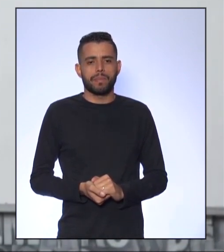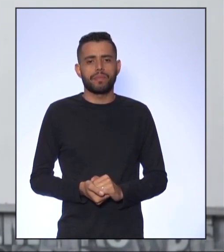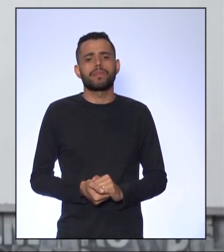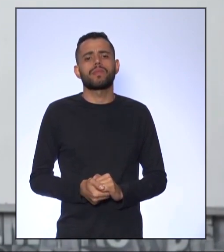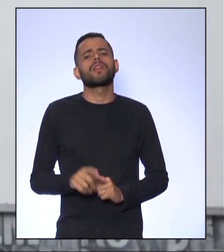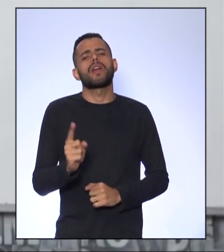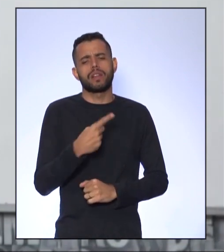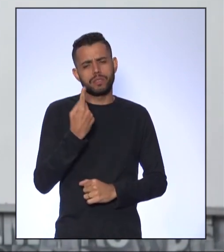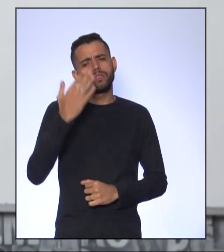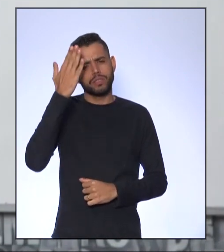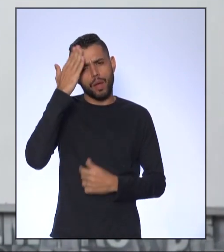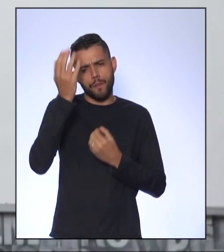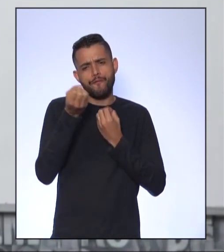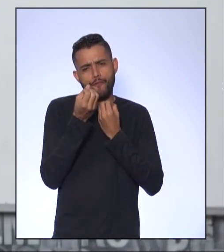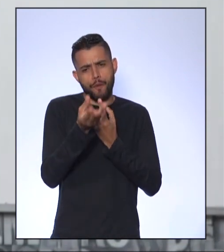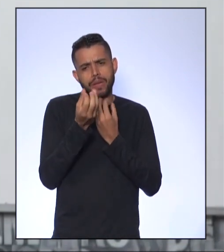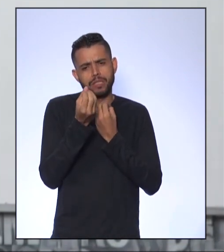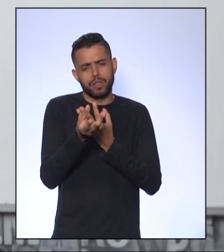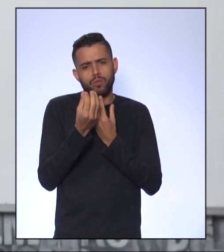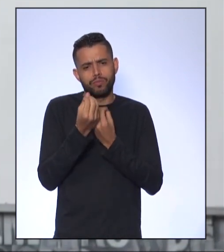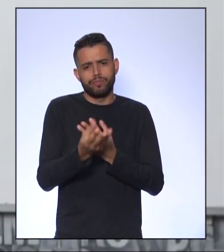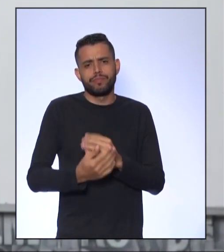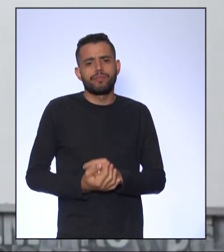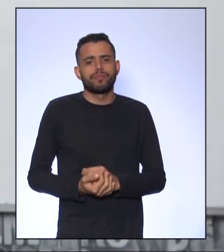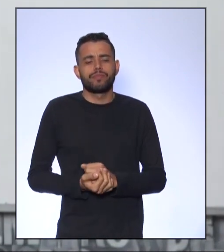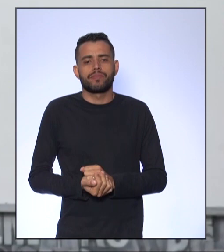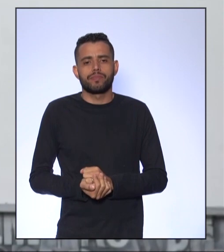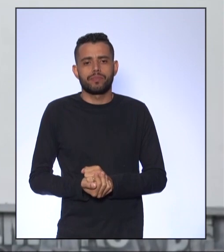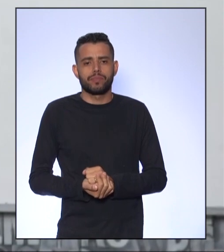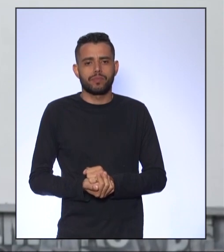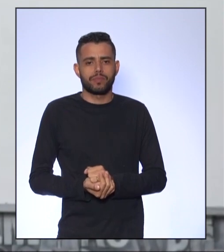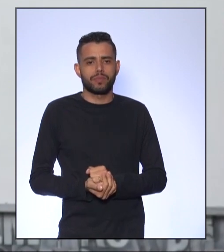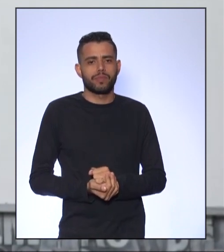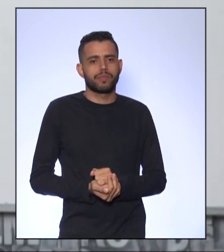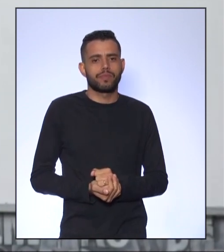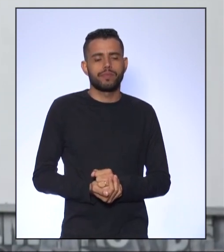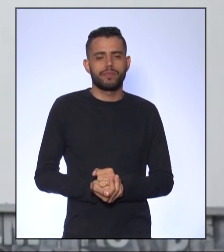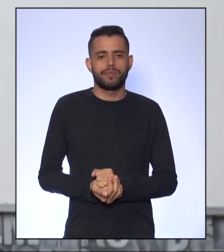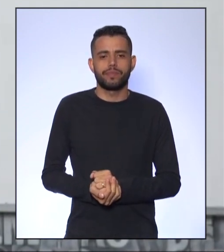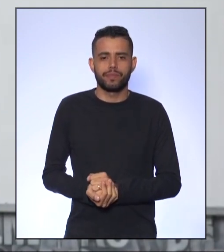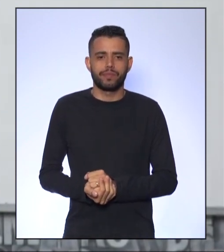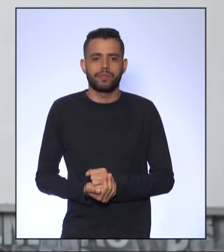destas informações, vamos puxar aqui para vocês